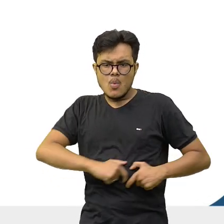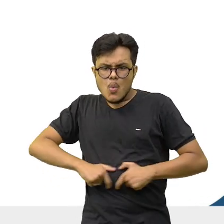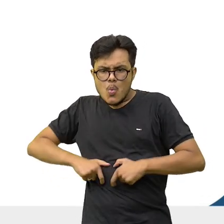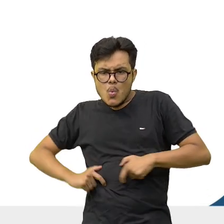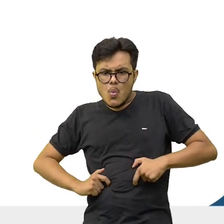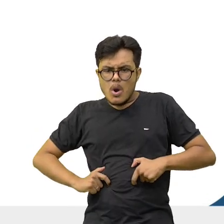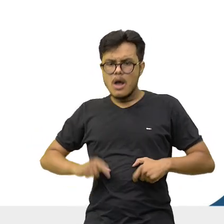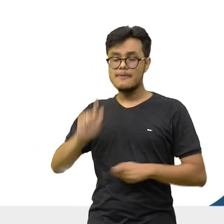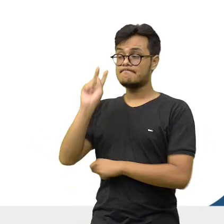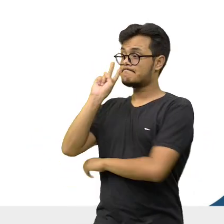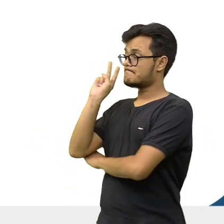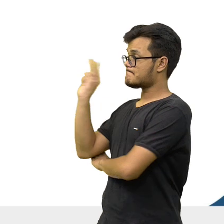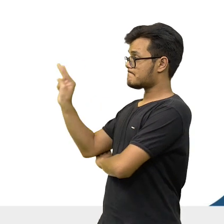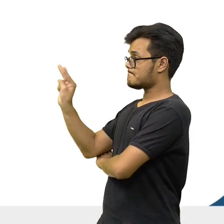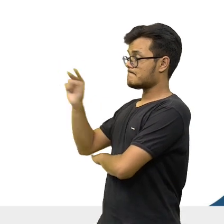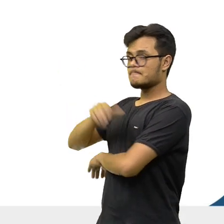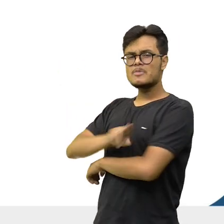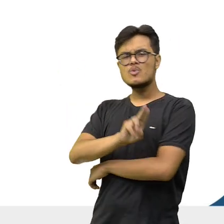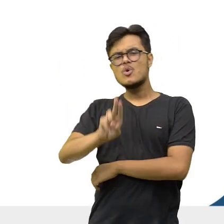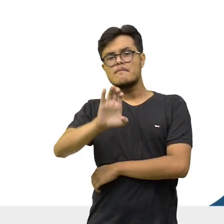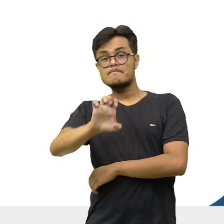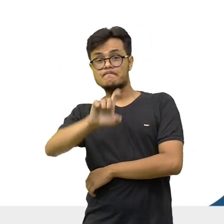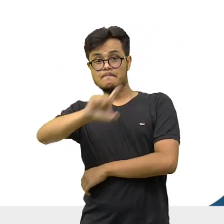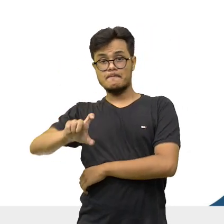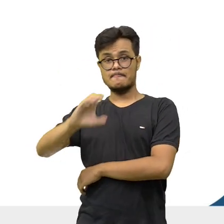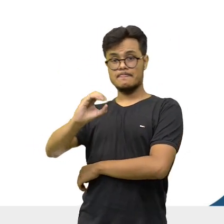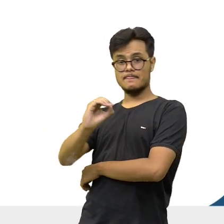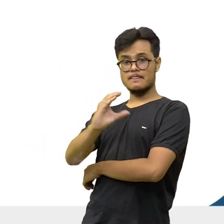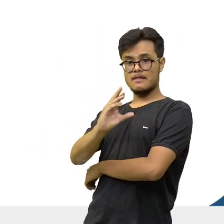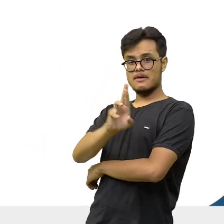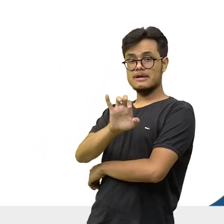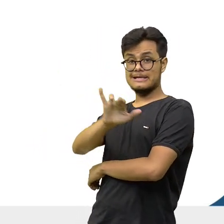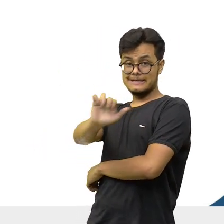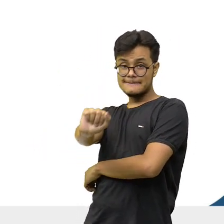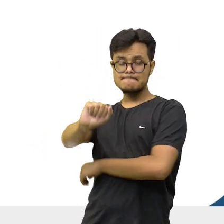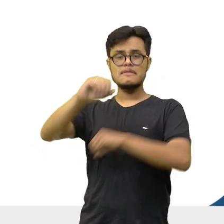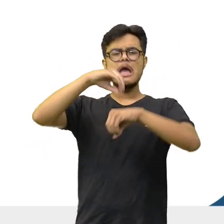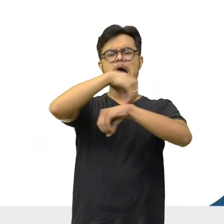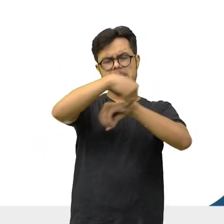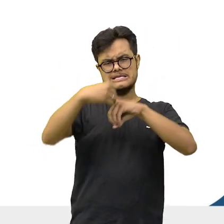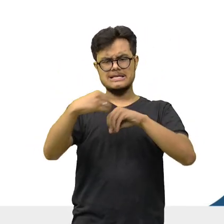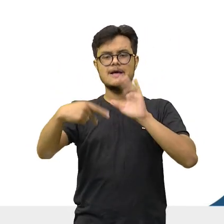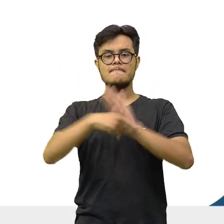aqui, parte exócrina, chamada células